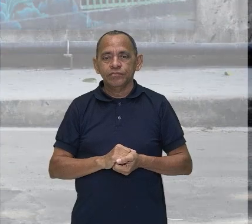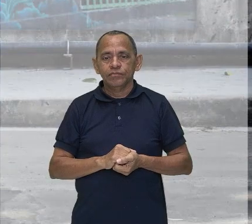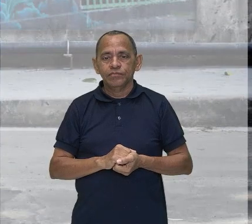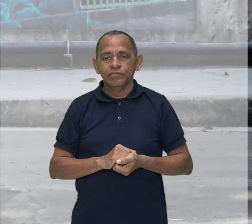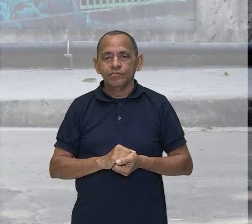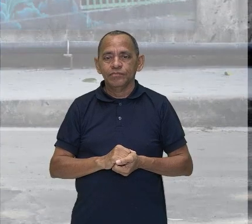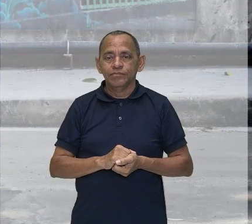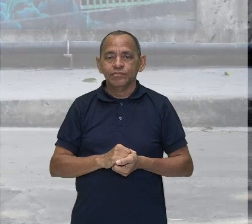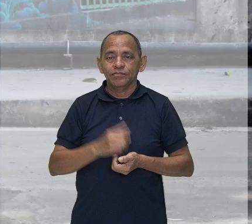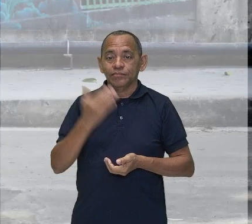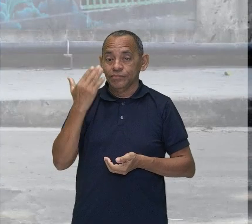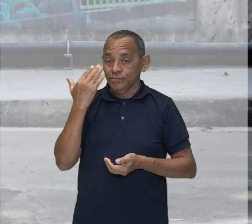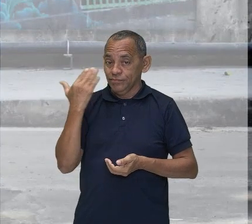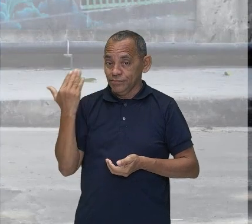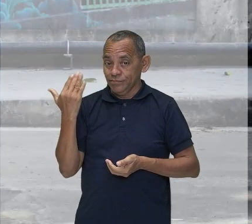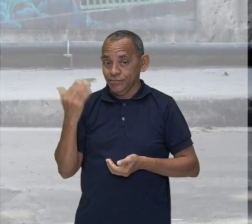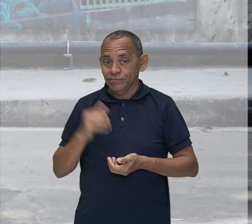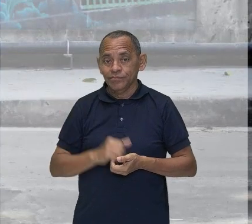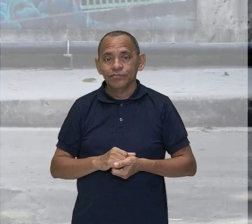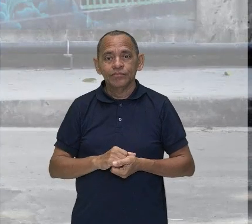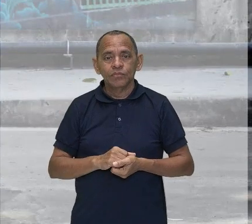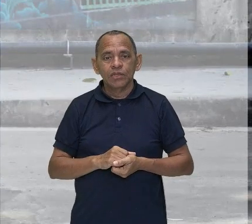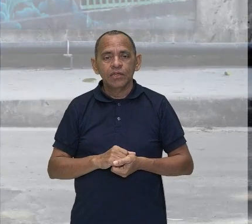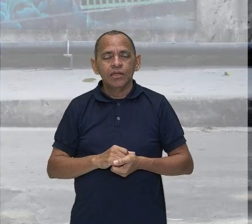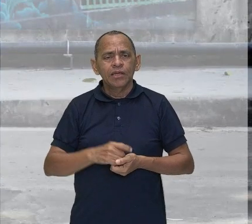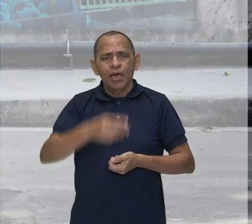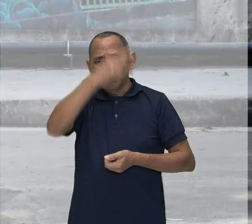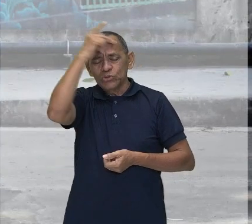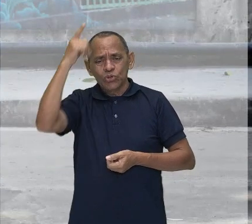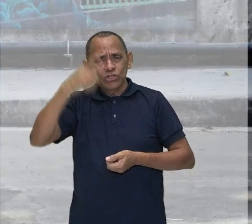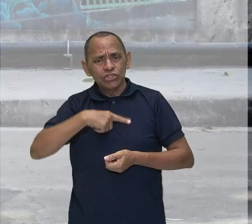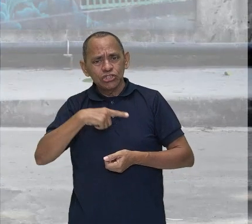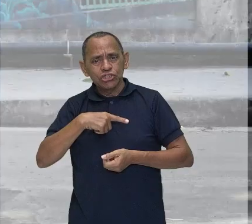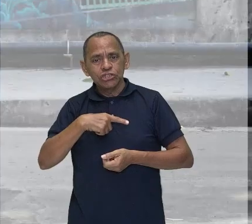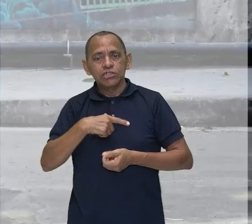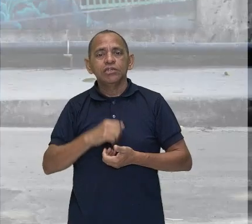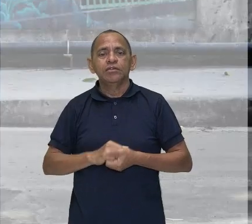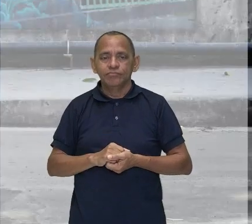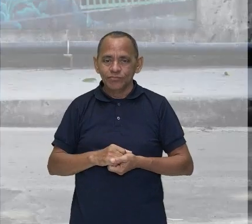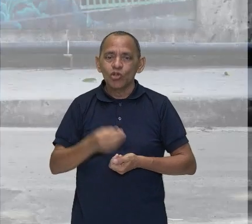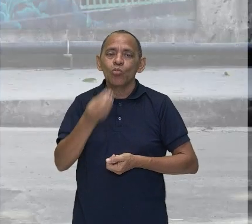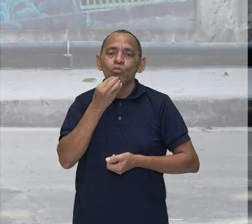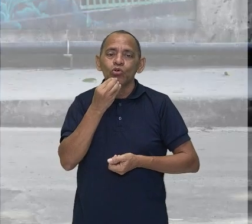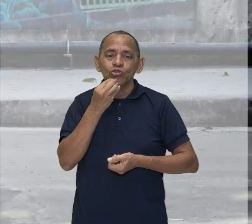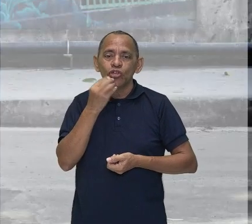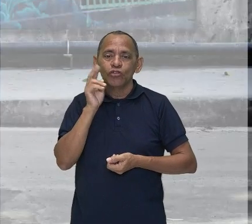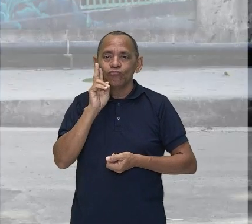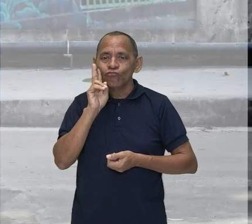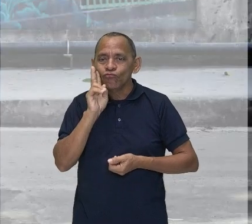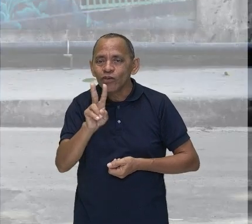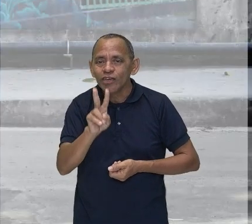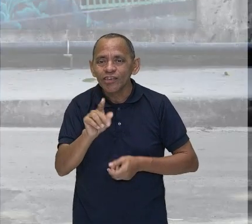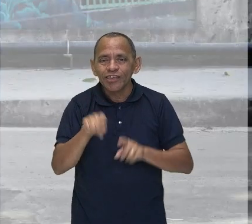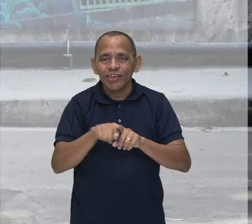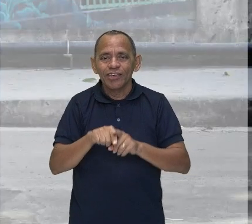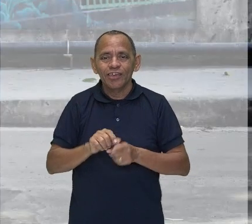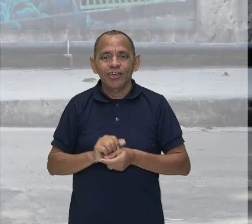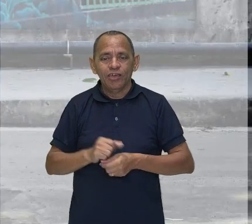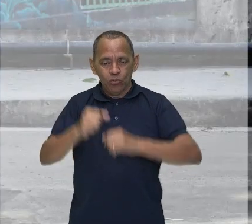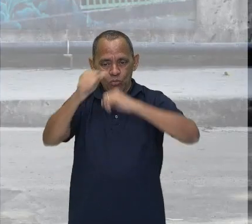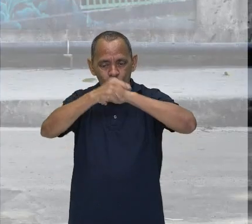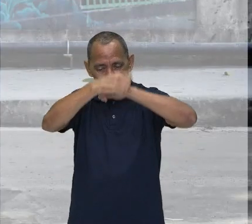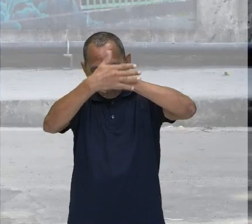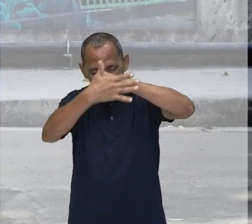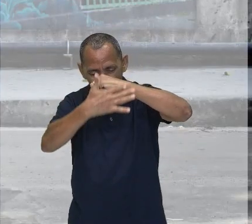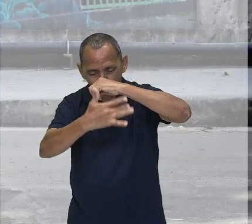Olha aqui agora, quem aí teve a oportunidade de repente ter um riacho, um rio, uma água próximo da sua casa, onde antes se